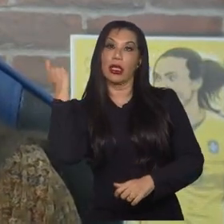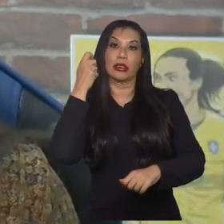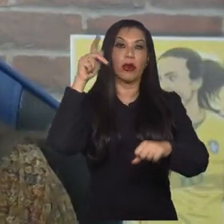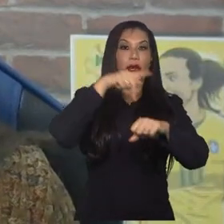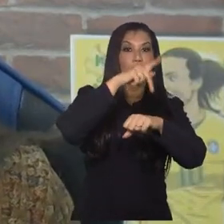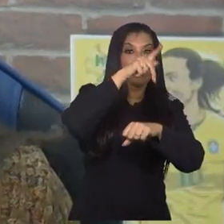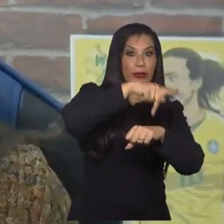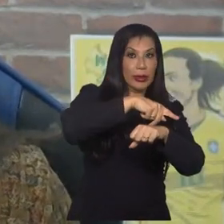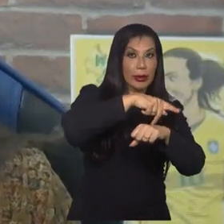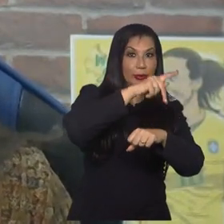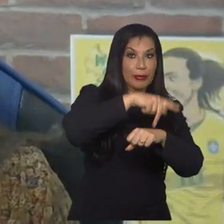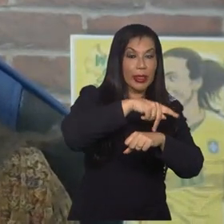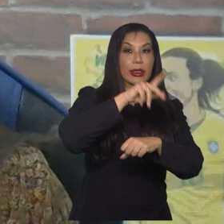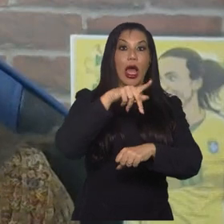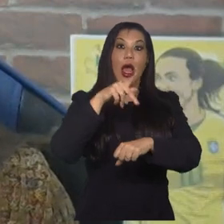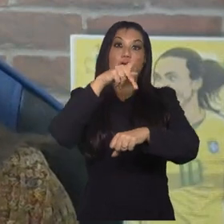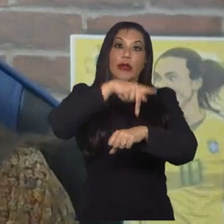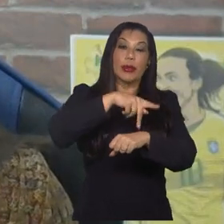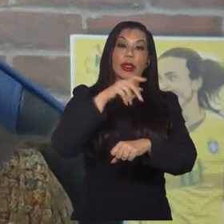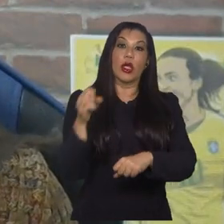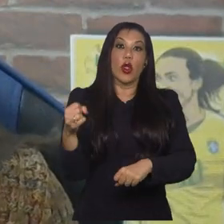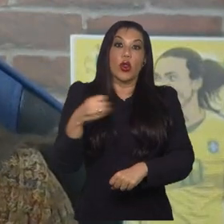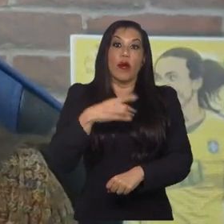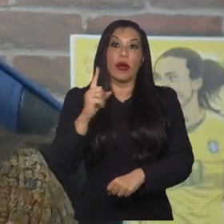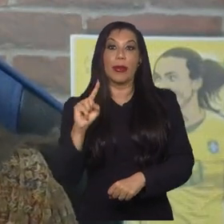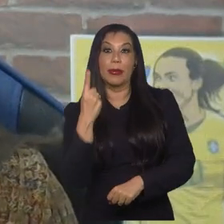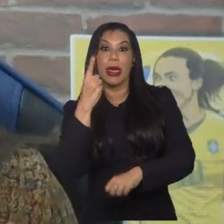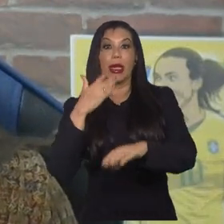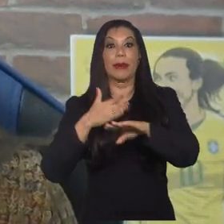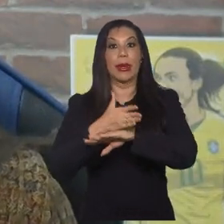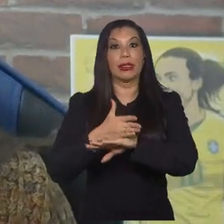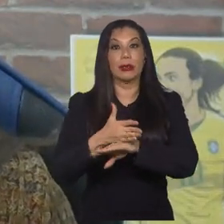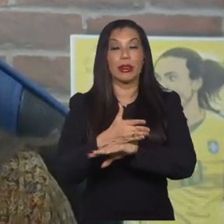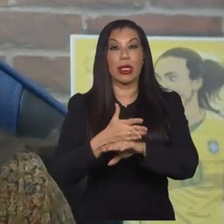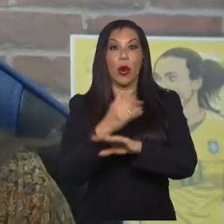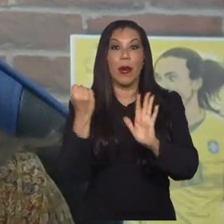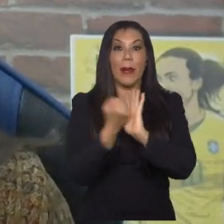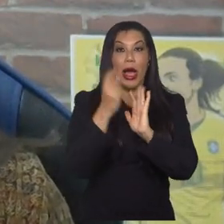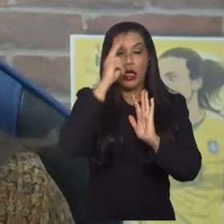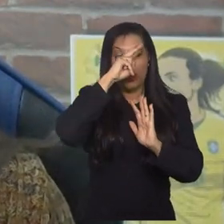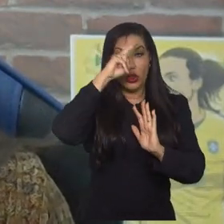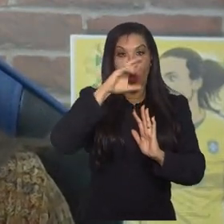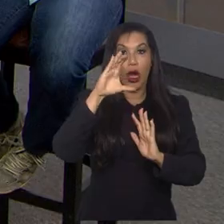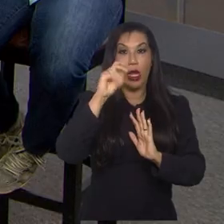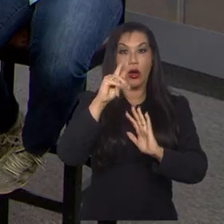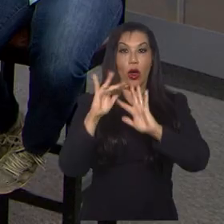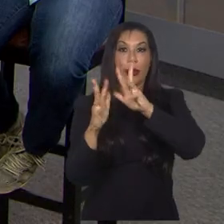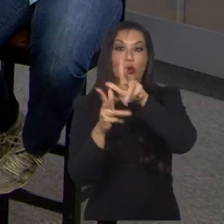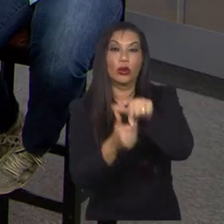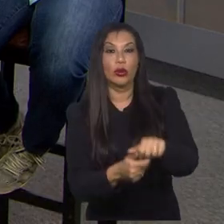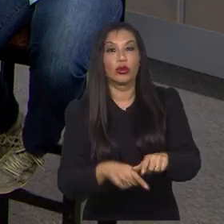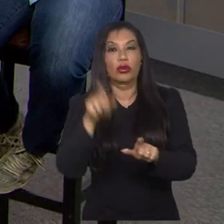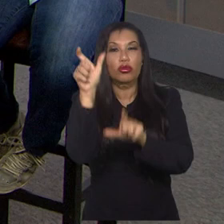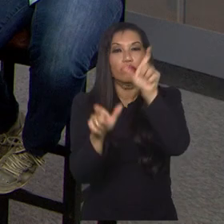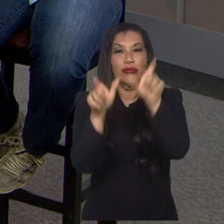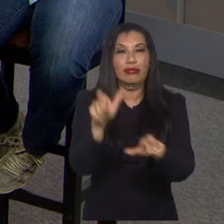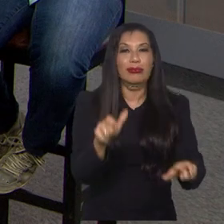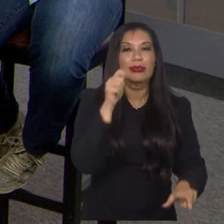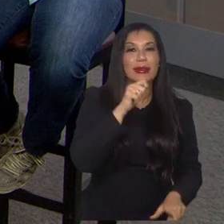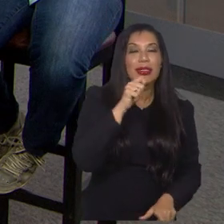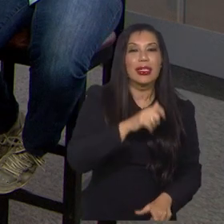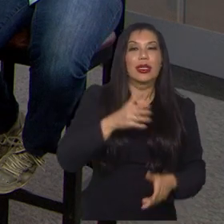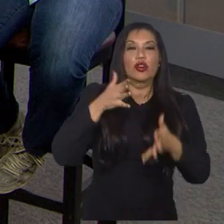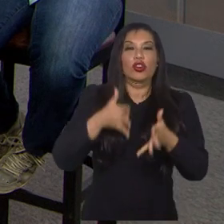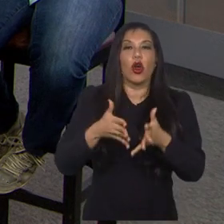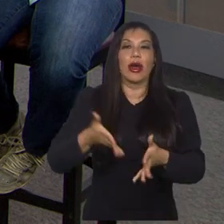um time novo. Filipinas vai para sua primeira participação na história em Copa do Mundo e são muitas jogadoras ali que jogam lá no